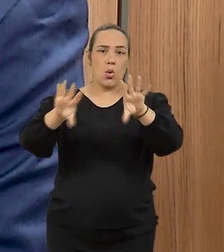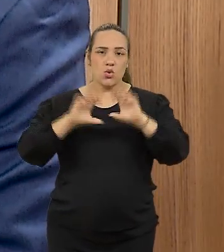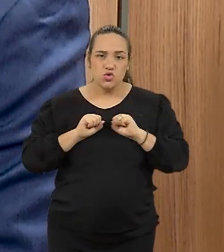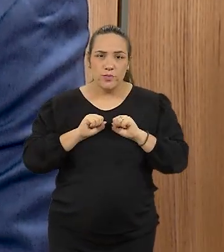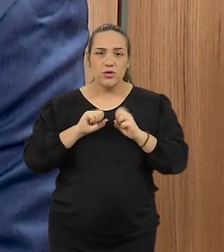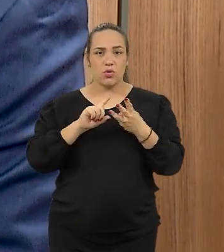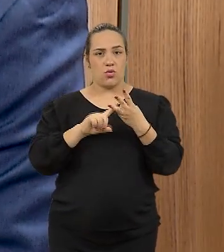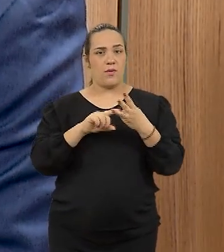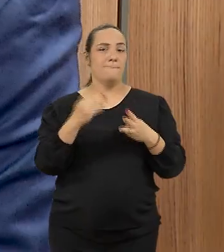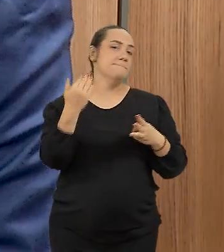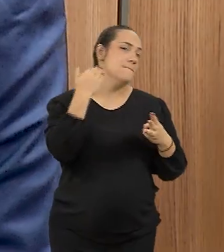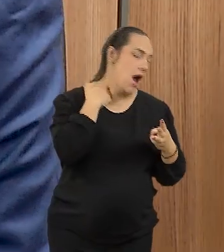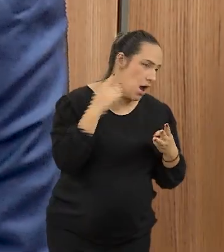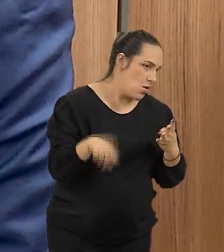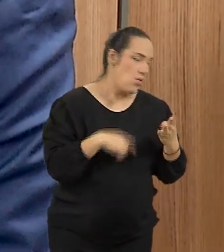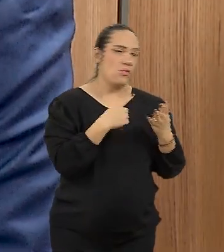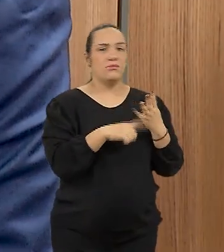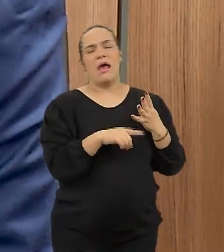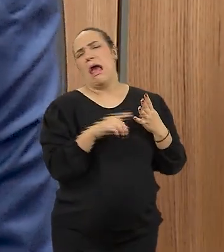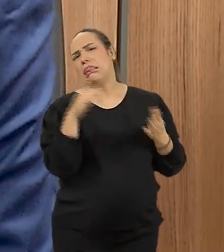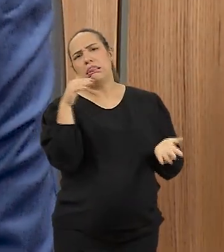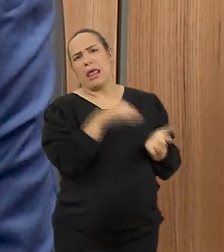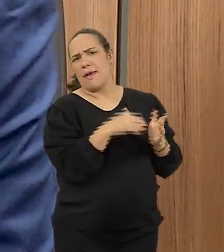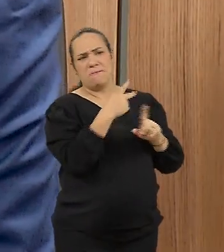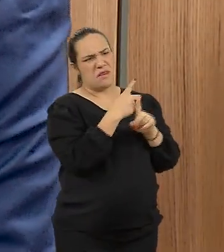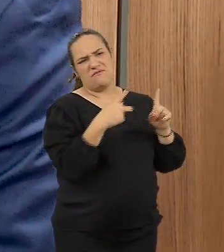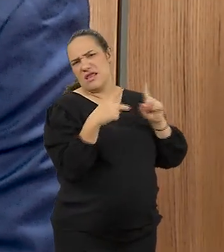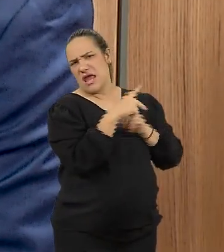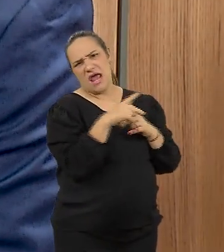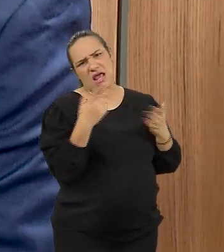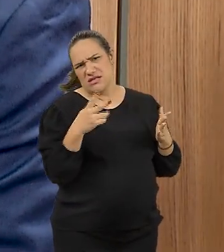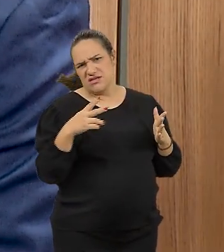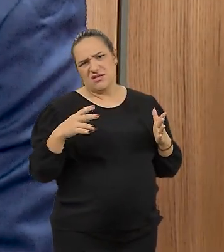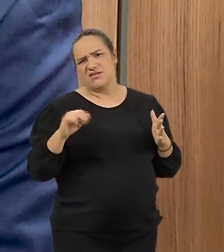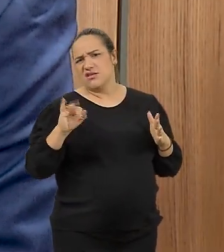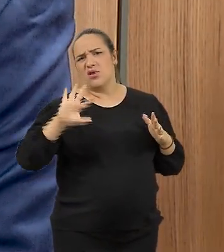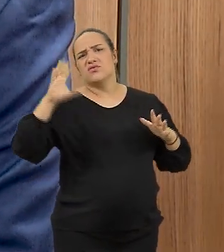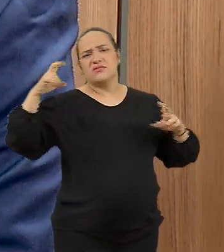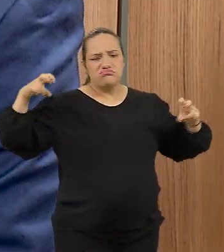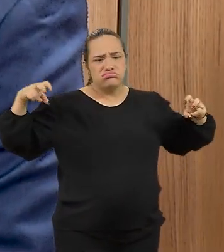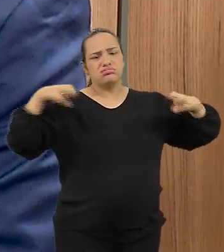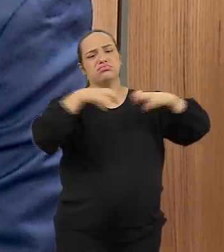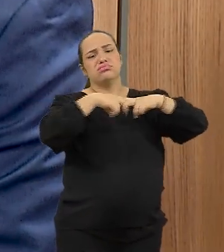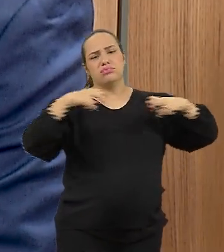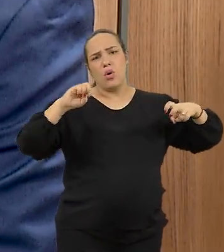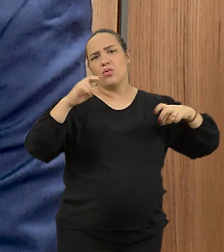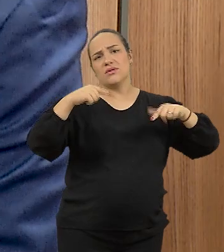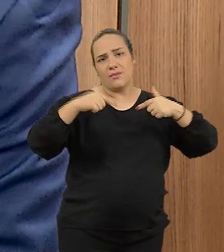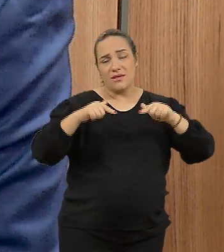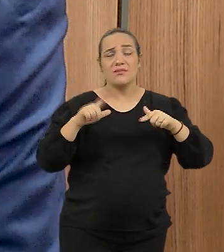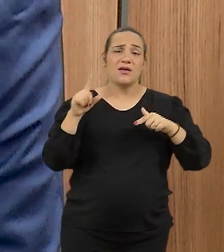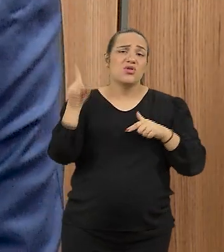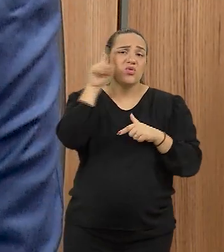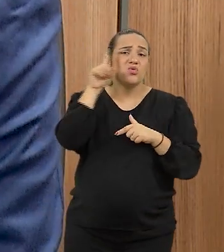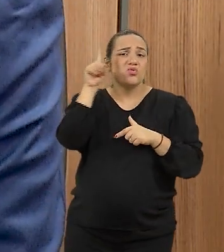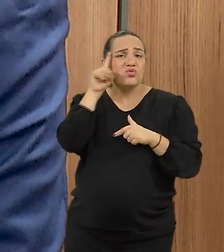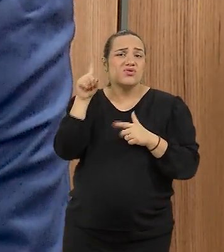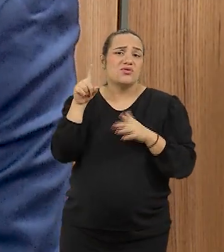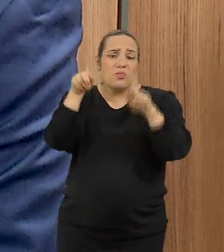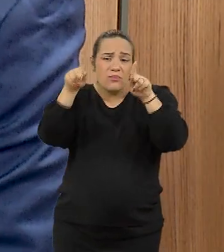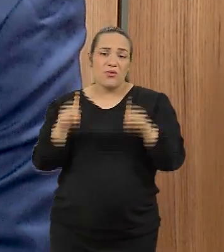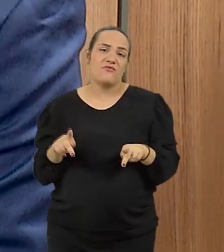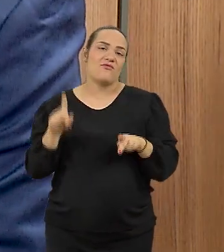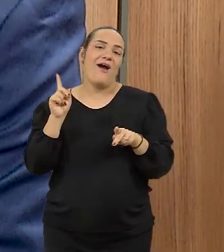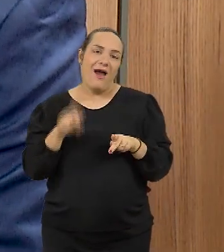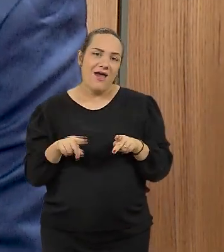consumidor, as questões bancárias, até muitas questões relacionadas a problema previdenciário, como acidente de trabalho. As questões do dia a dia da